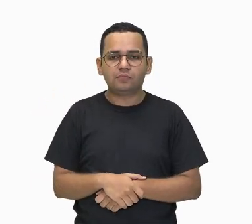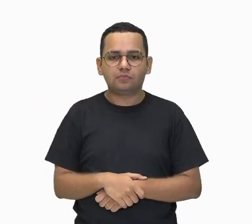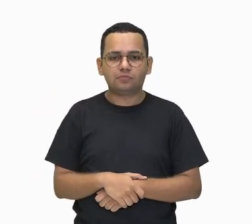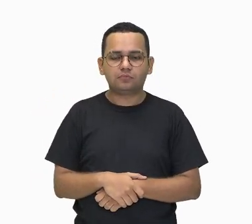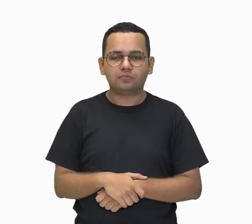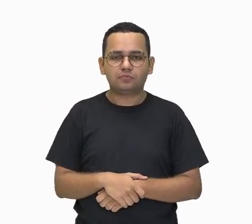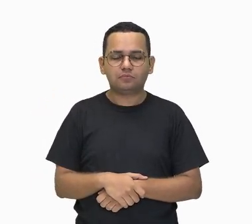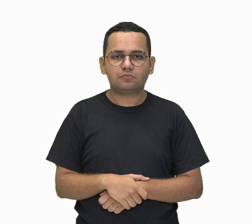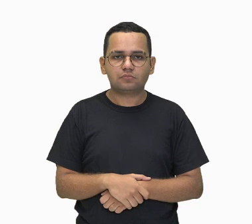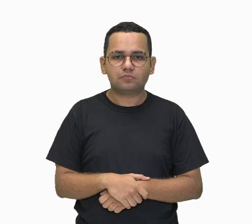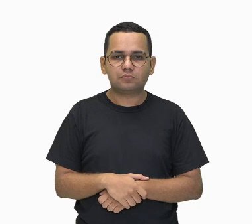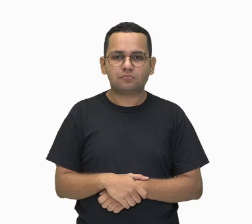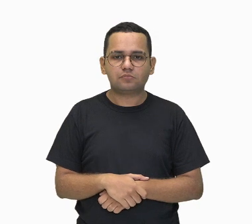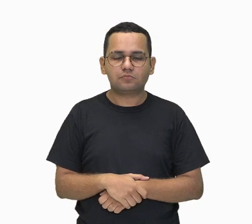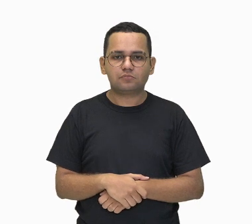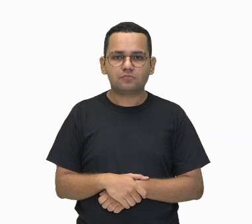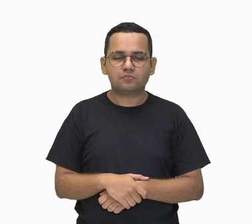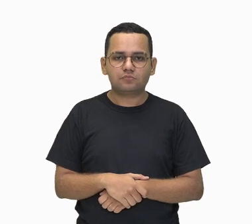gente já